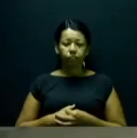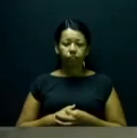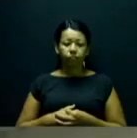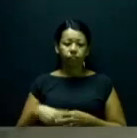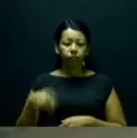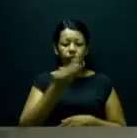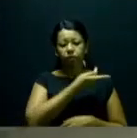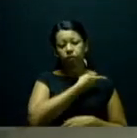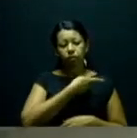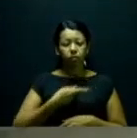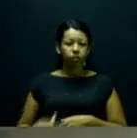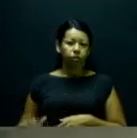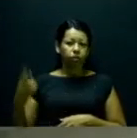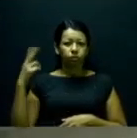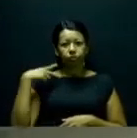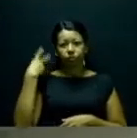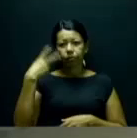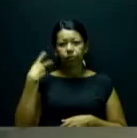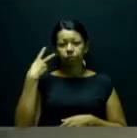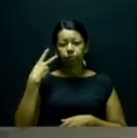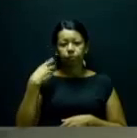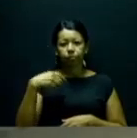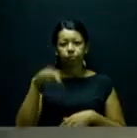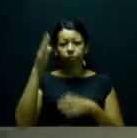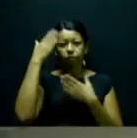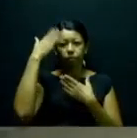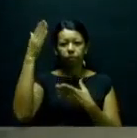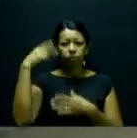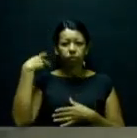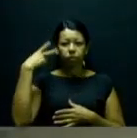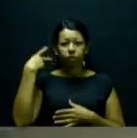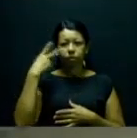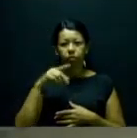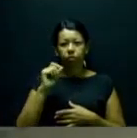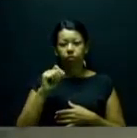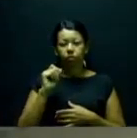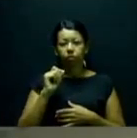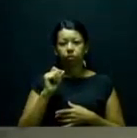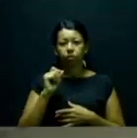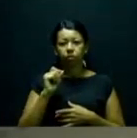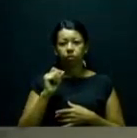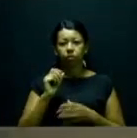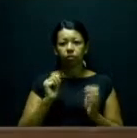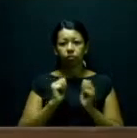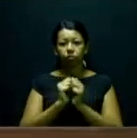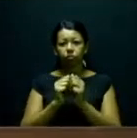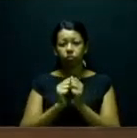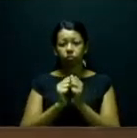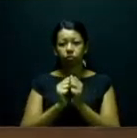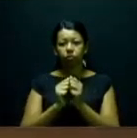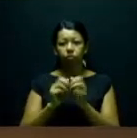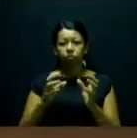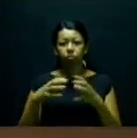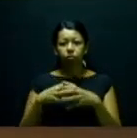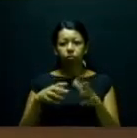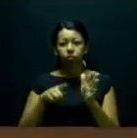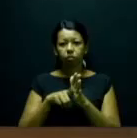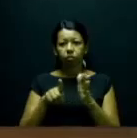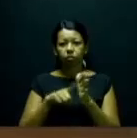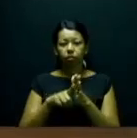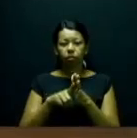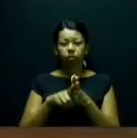Senhor presidente, senhores vereadores, quero agradecer aos vereadores que compuseram esta comissão de inquérito nesta